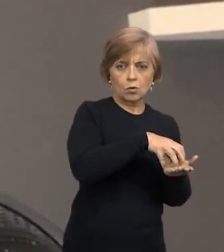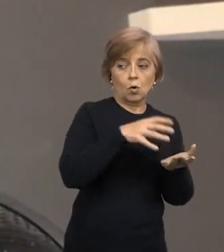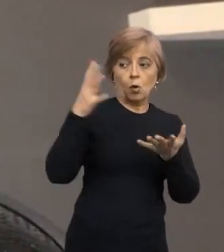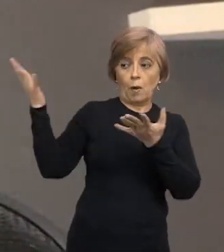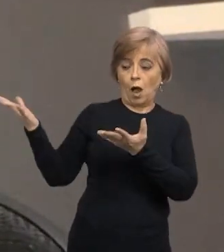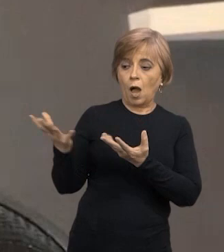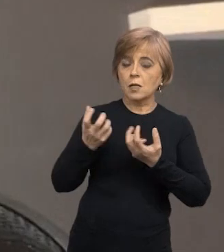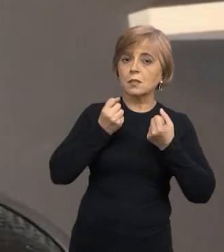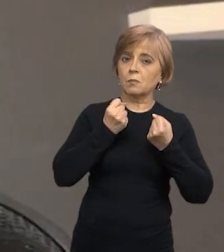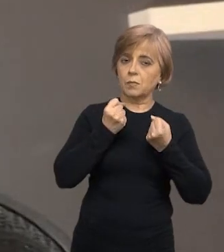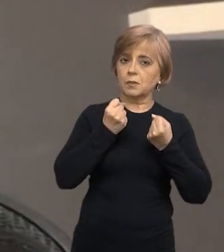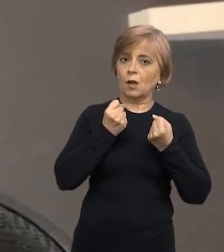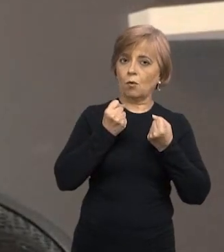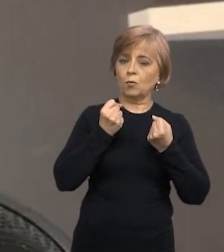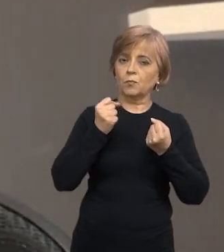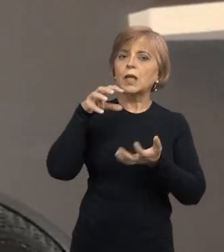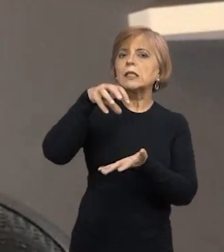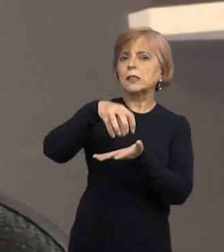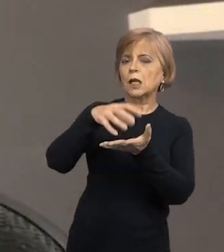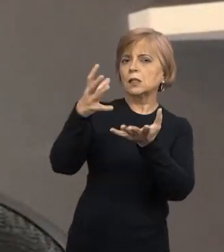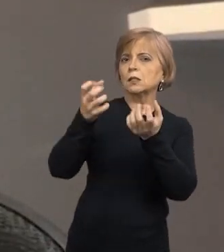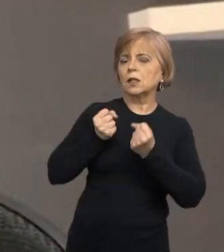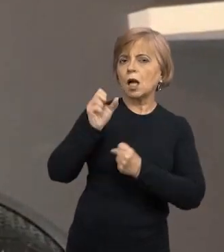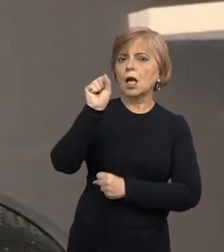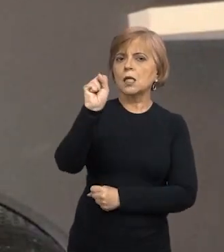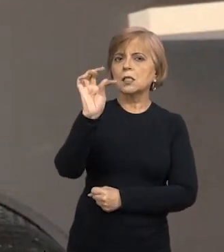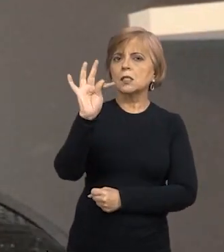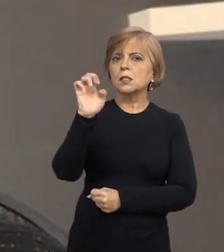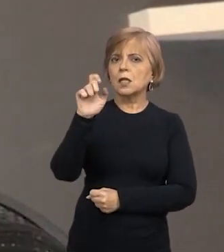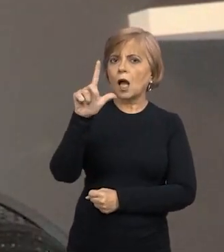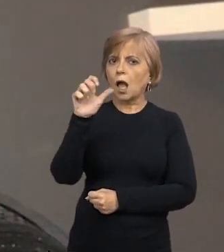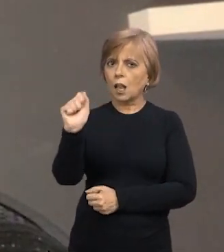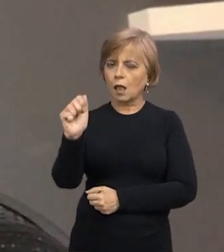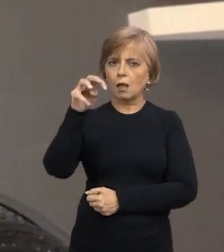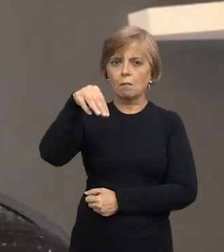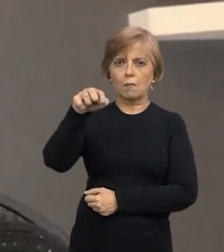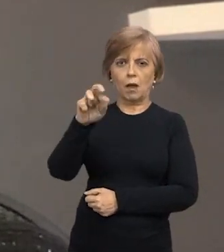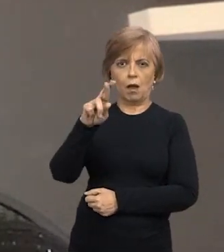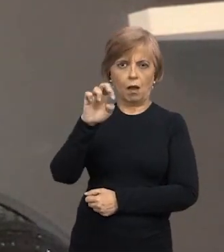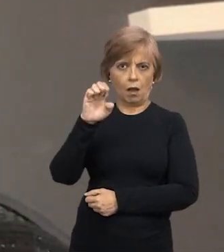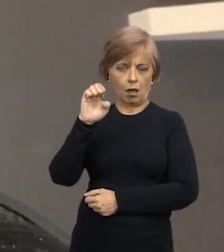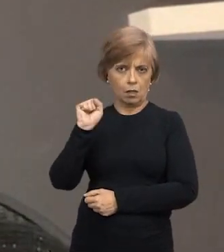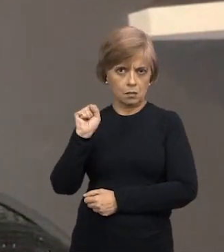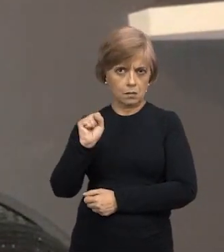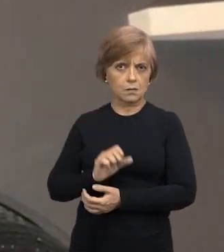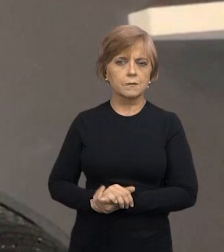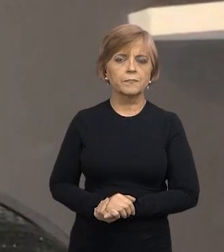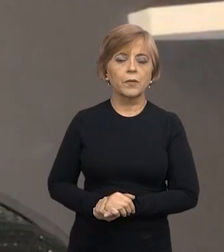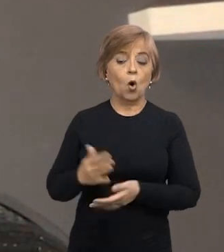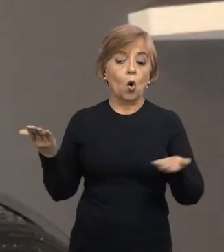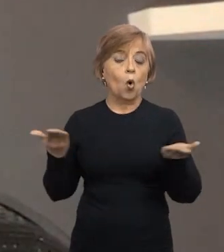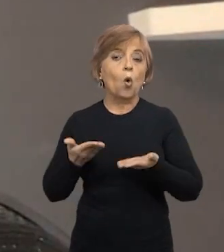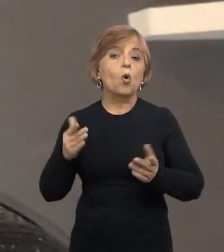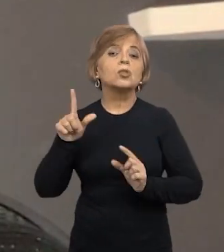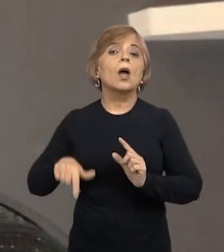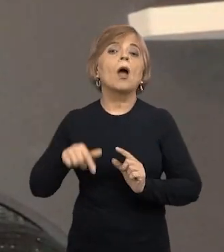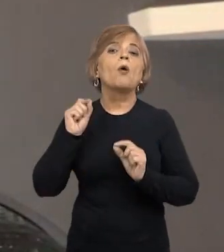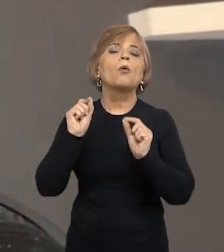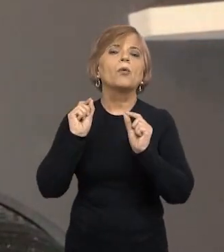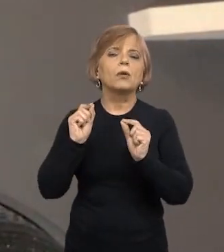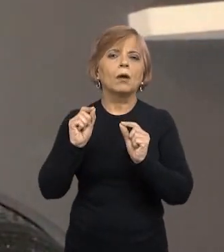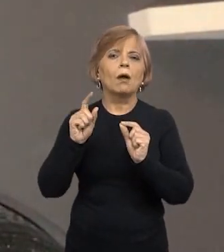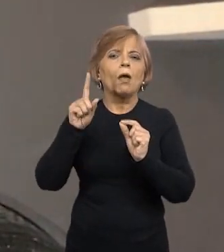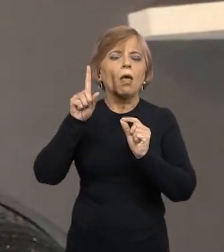ele denomina como Centro de Recepção Stella Maris, que hoje consiste no